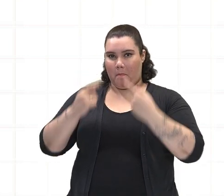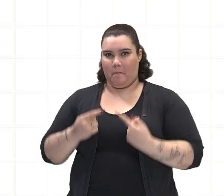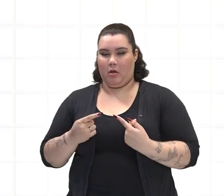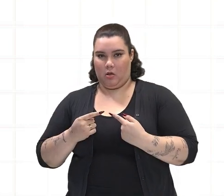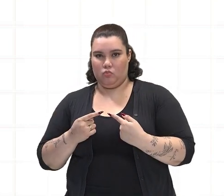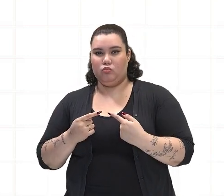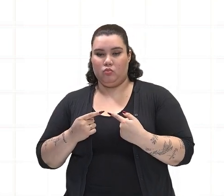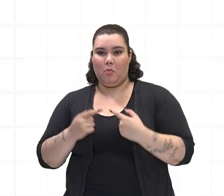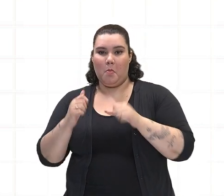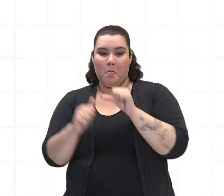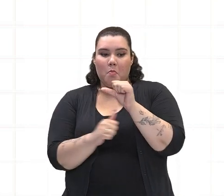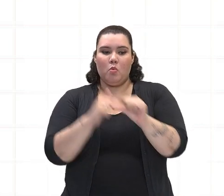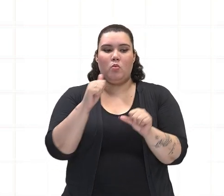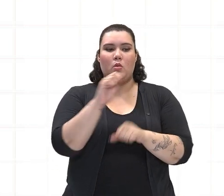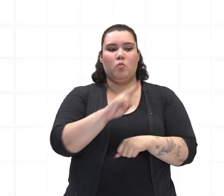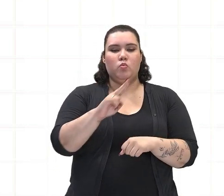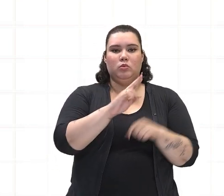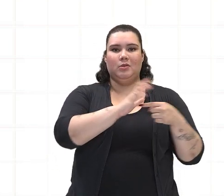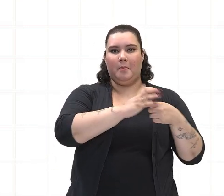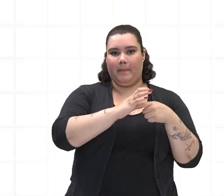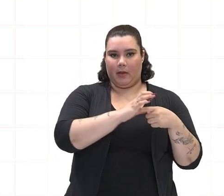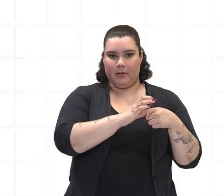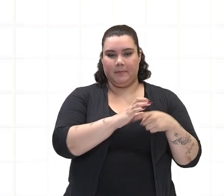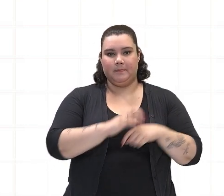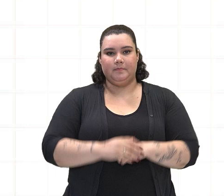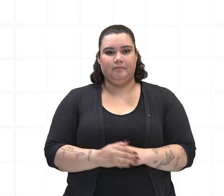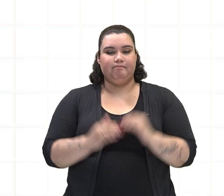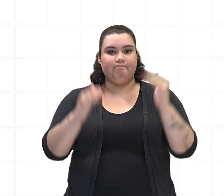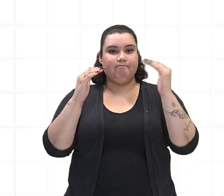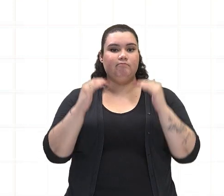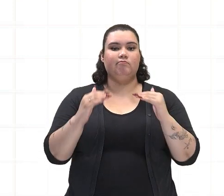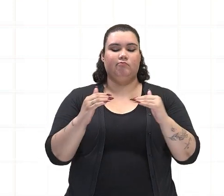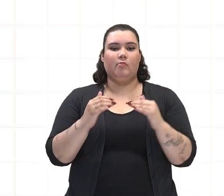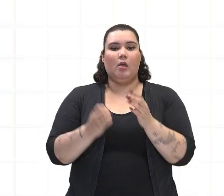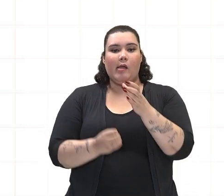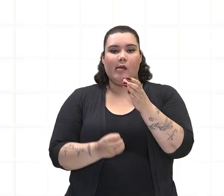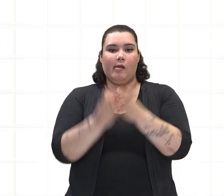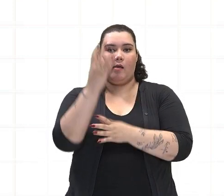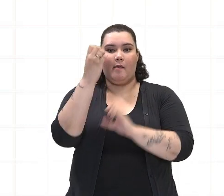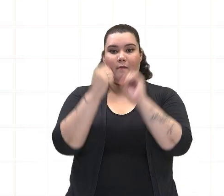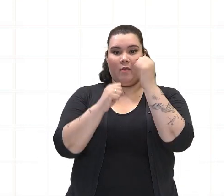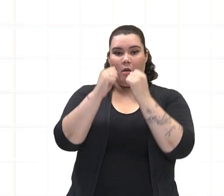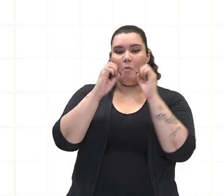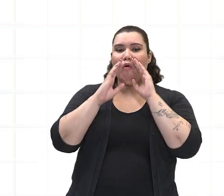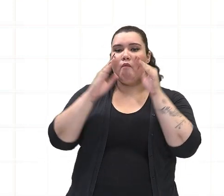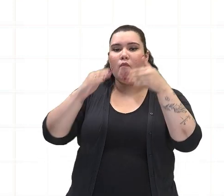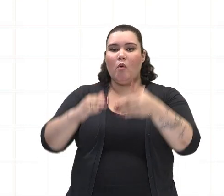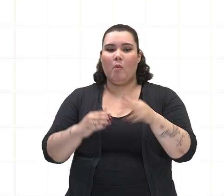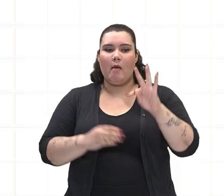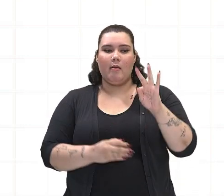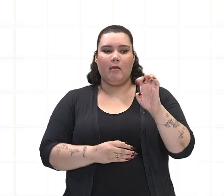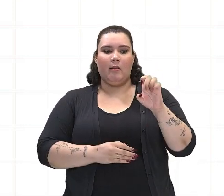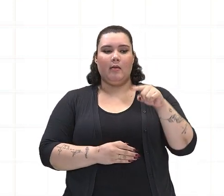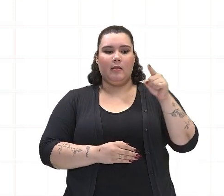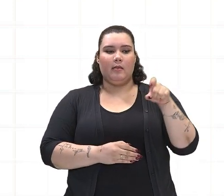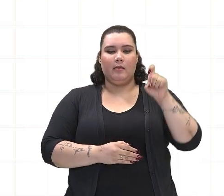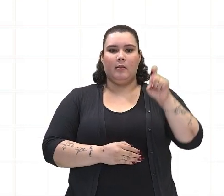maquinofatura, surgimento das indústrias, especialmente a têxtil, na qual era